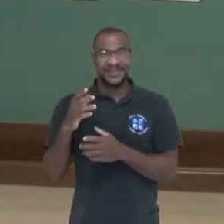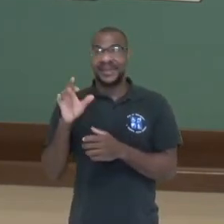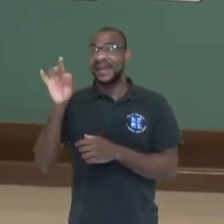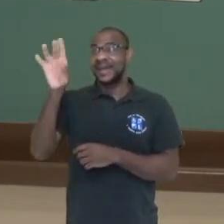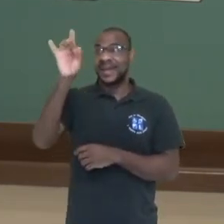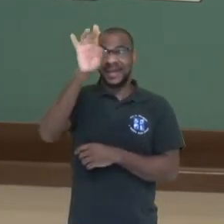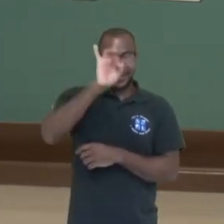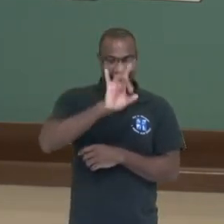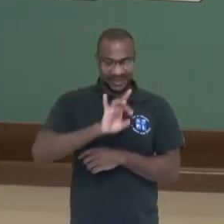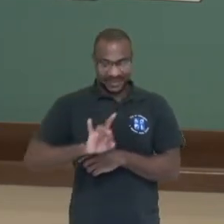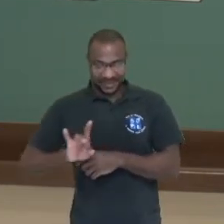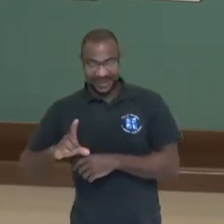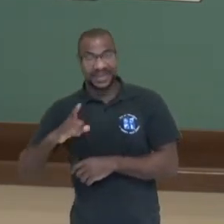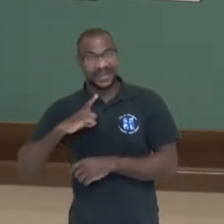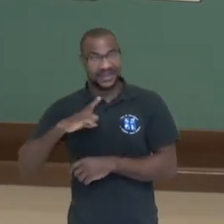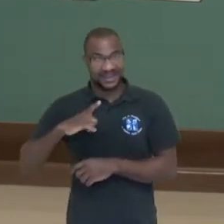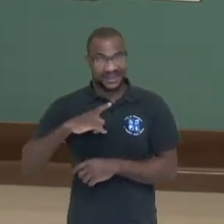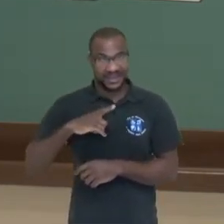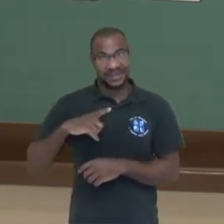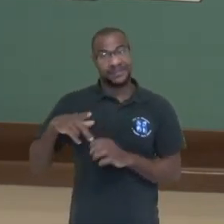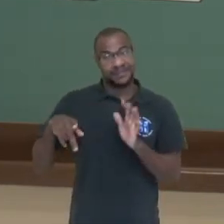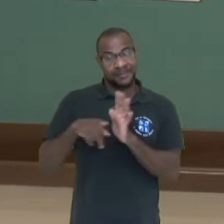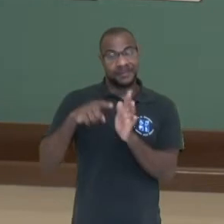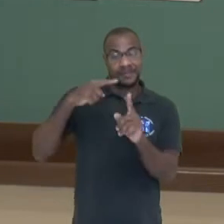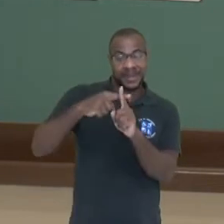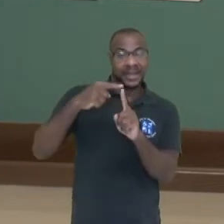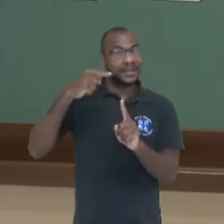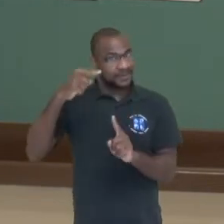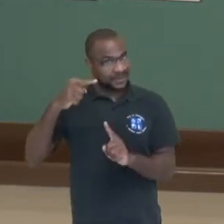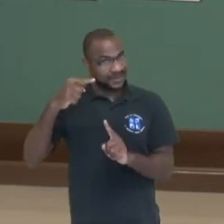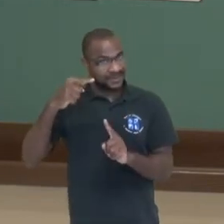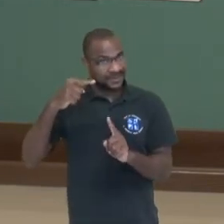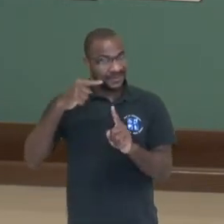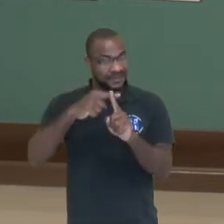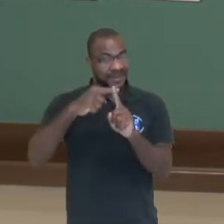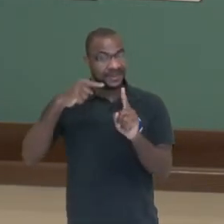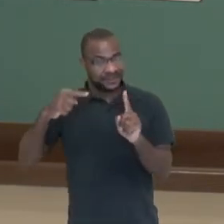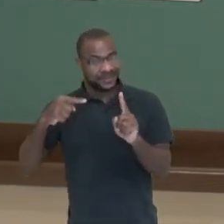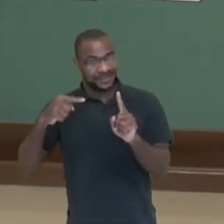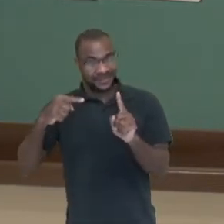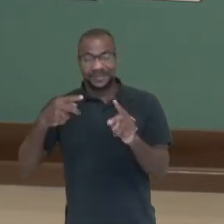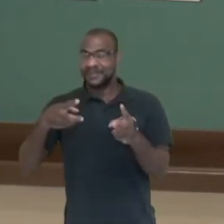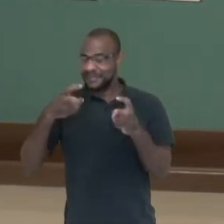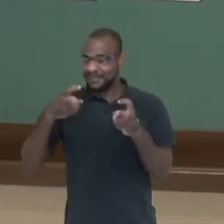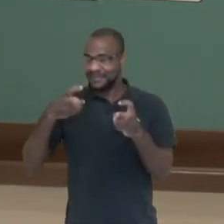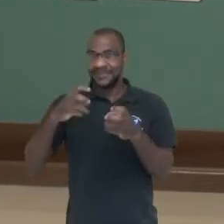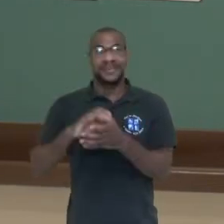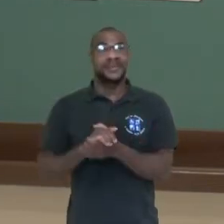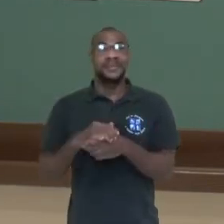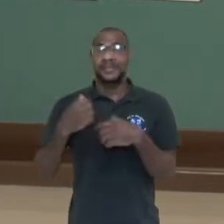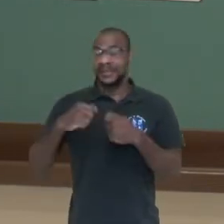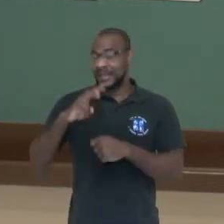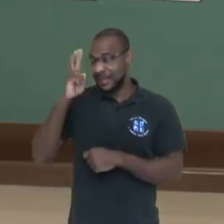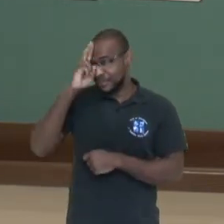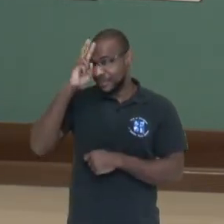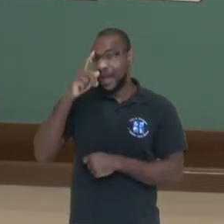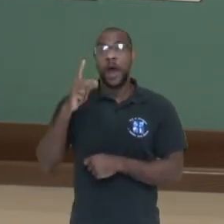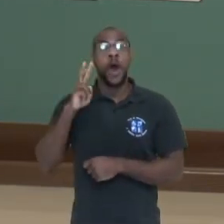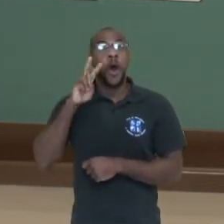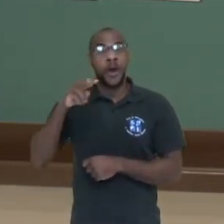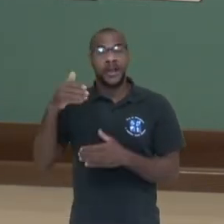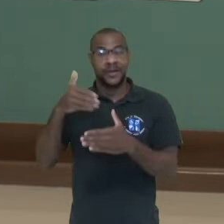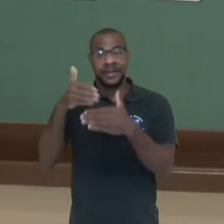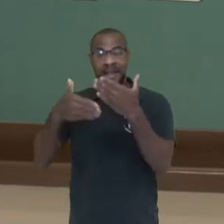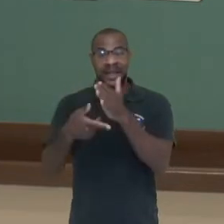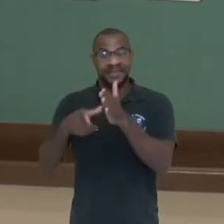cada quadrante tem uma particularidade nos sinais? Você pode ir por aí. Só que você tem que lembrar, né? Tem que